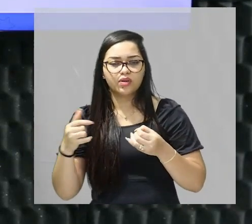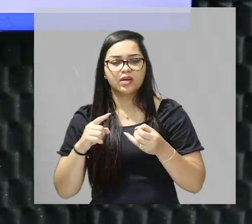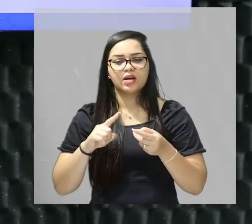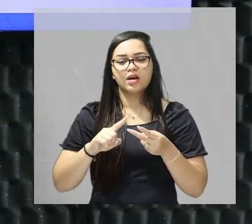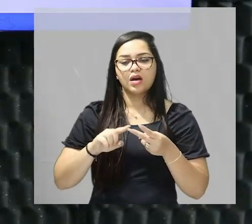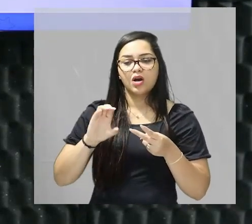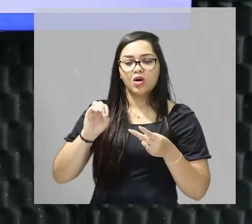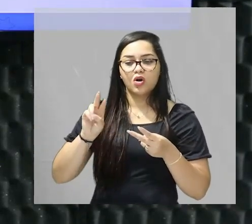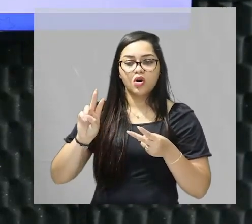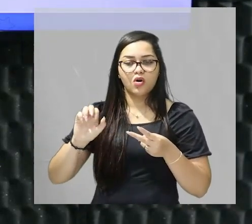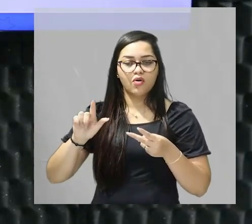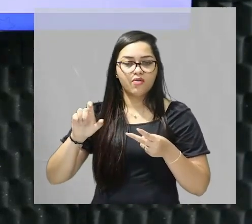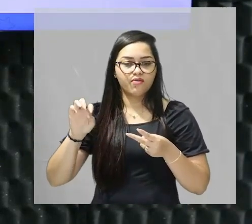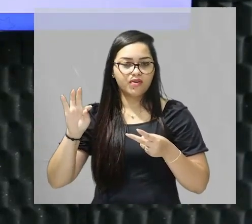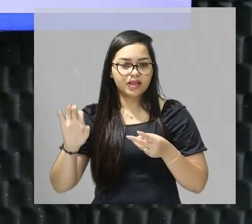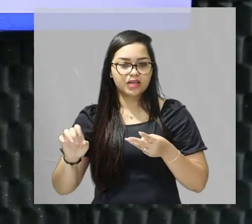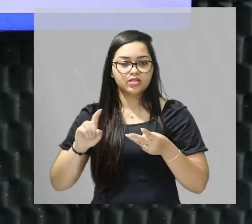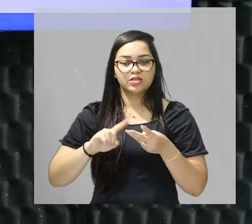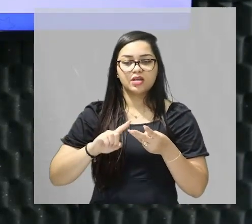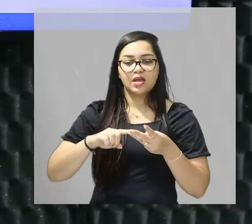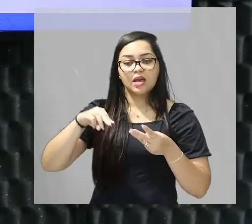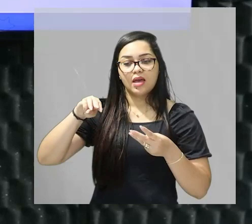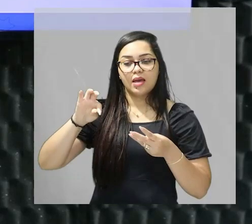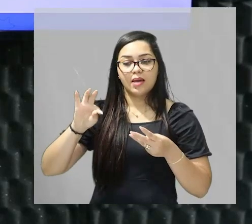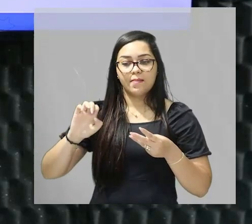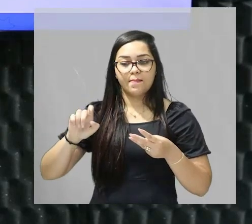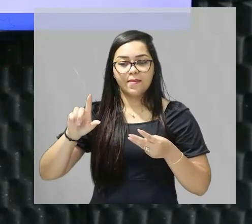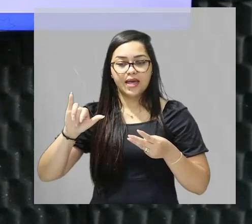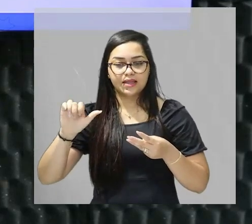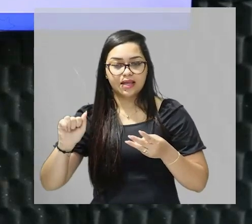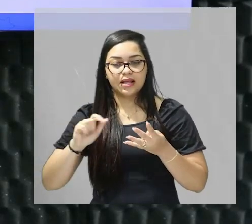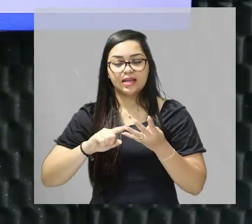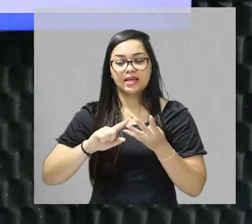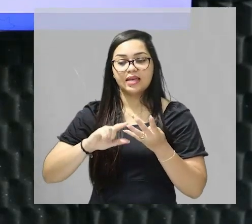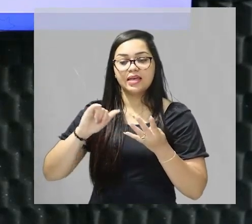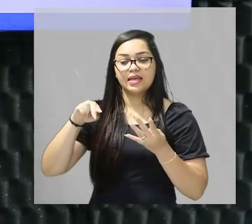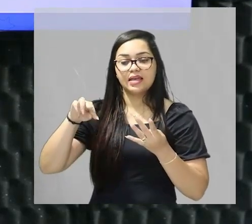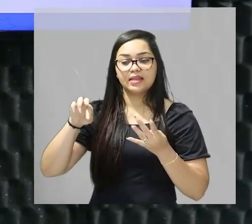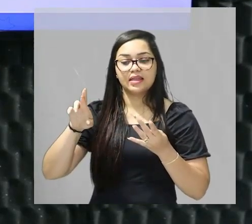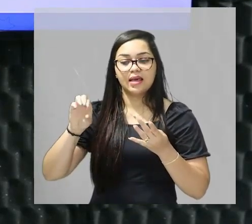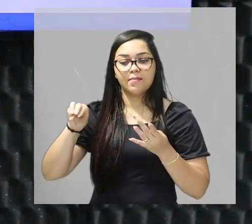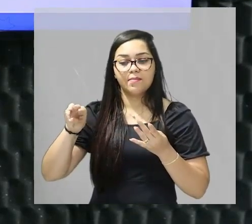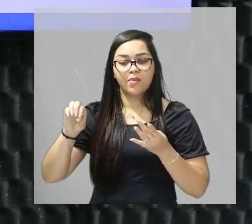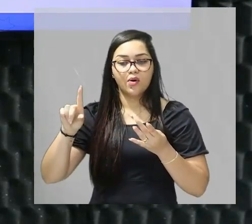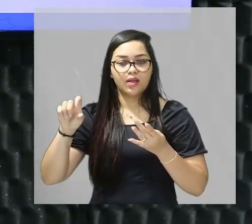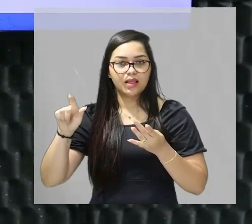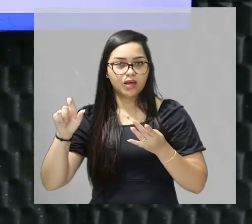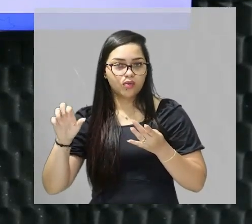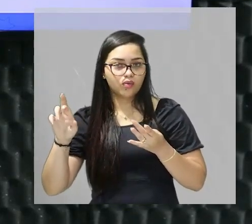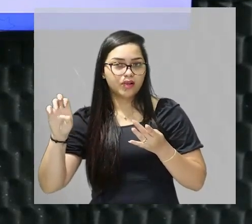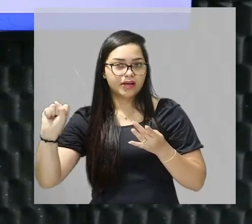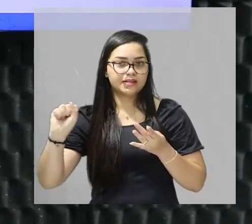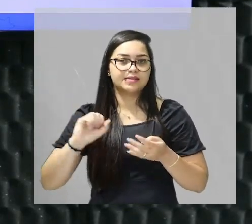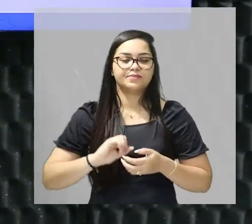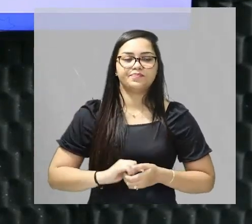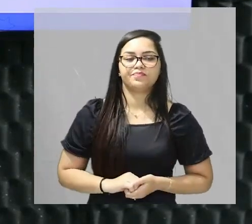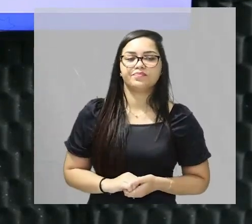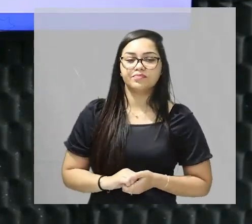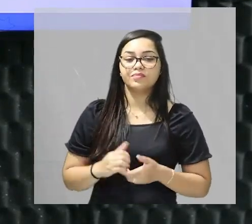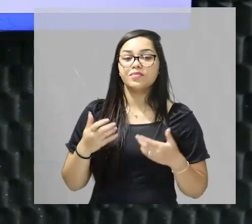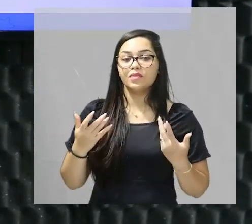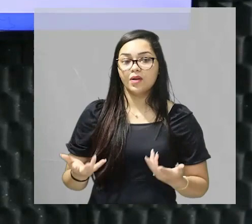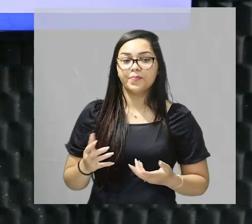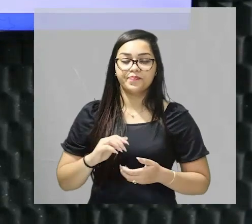e as ligações intermoleculares. Beleza, turminha? Foco e vamos começar. Bom,